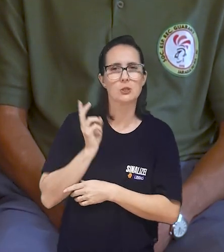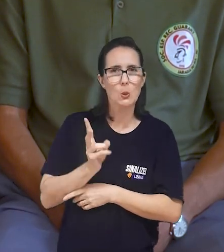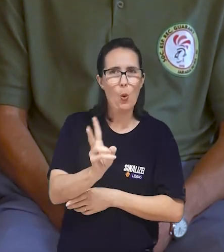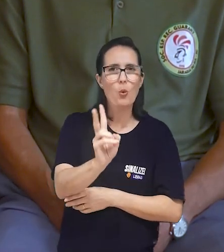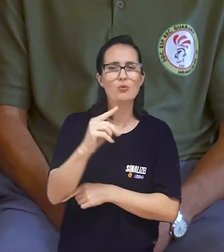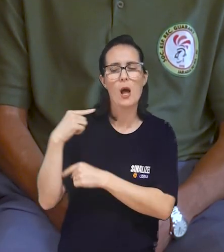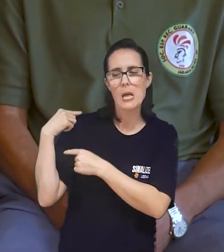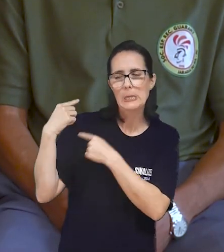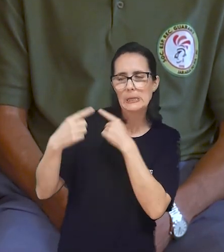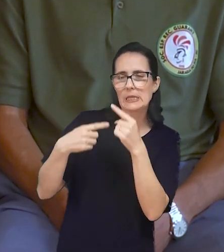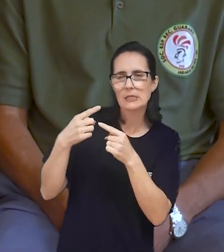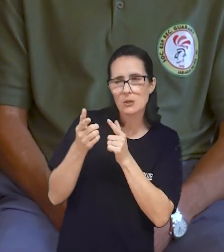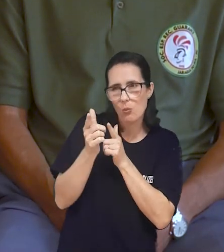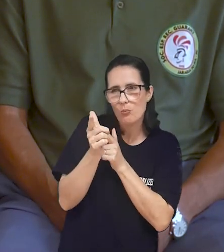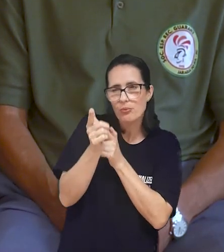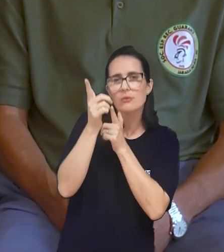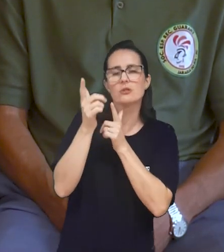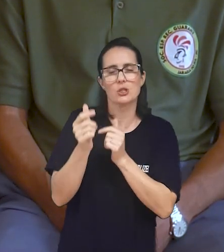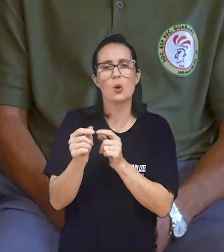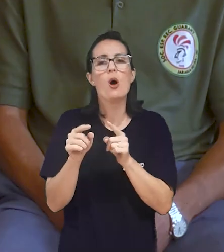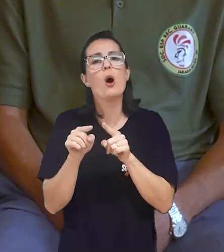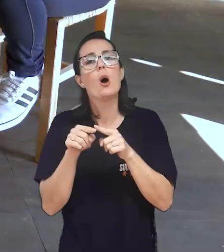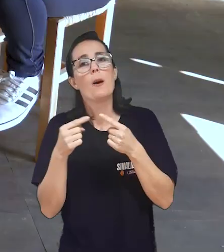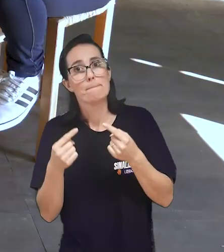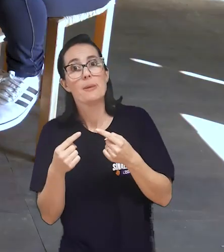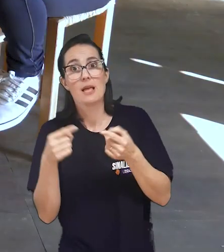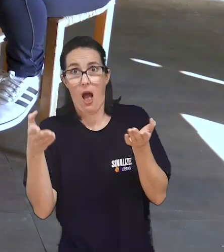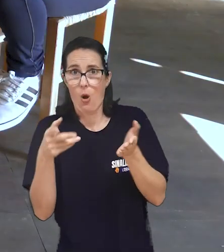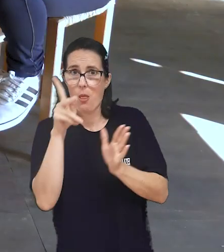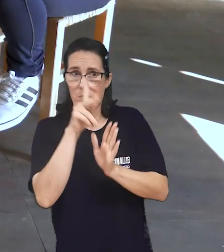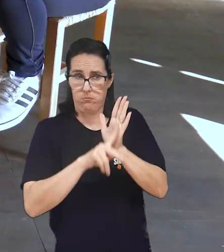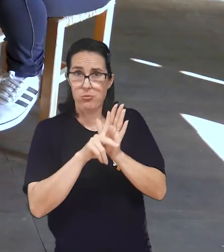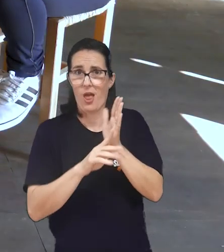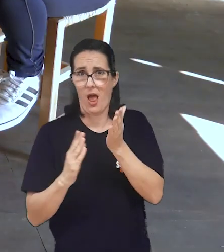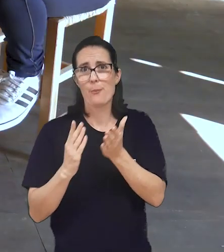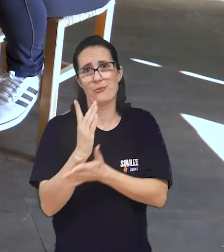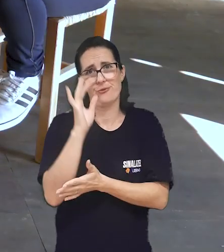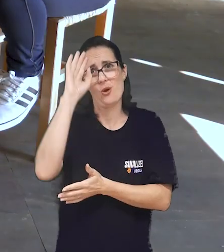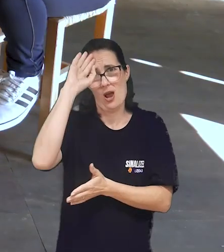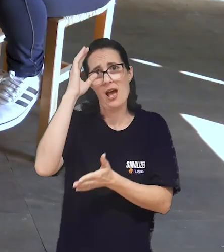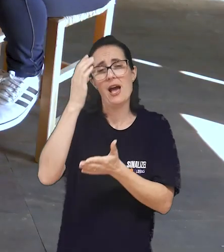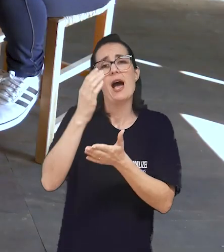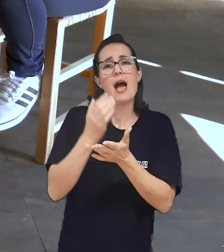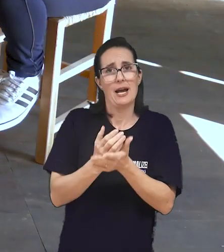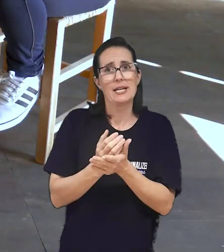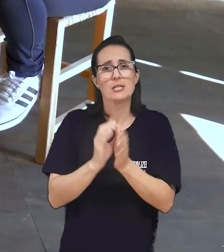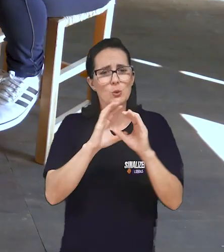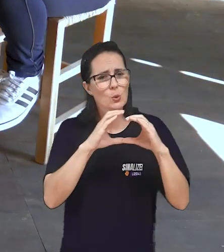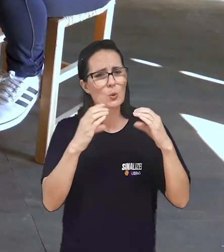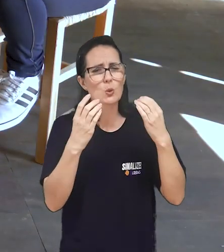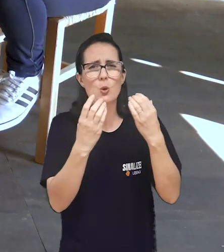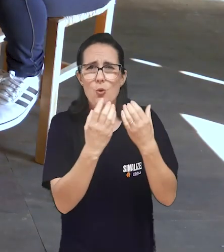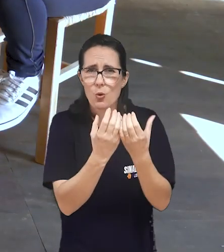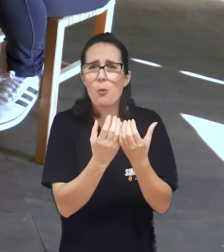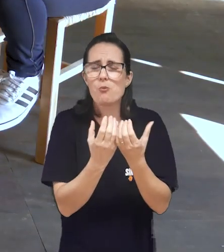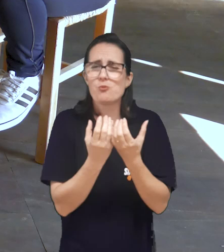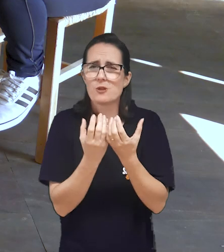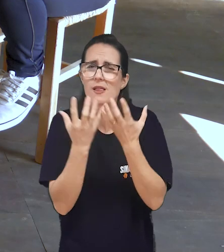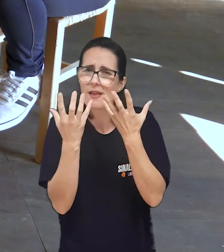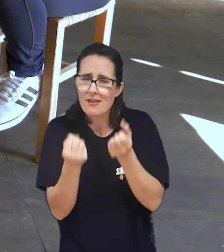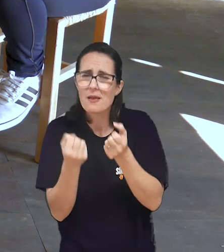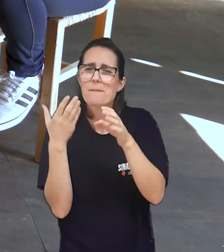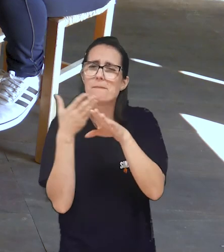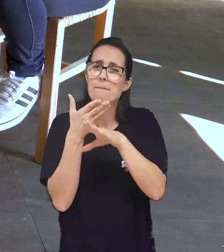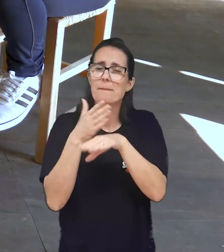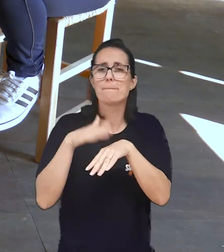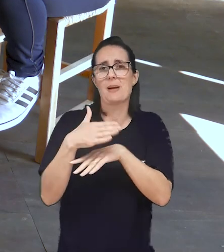morrer essa tradição do tiro, então já incentiva. Mas com a aprovação desse projeto, acho que vai abraçar ainda mais a comunidade,